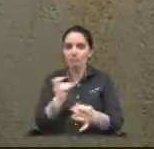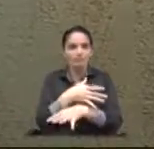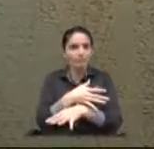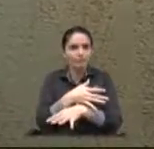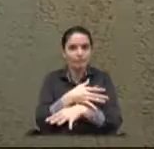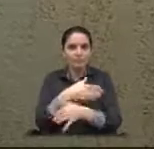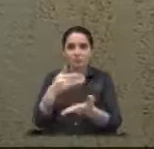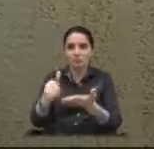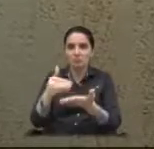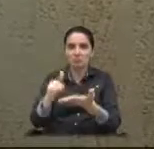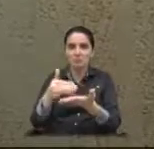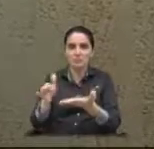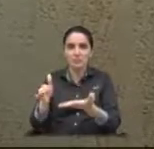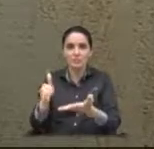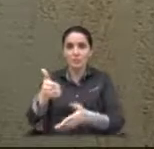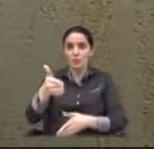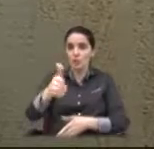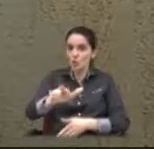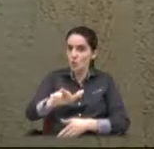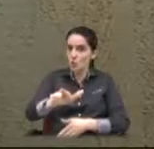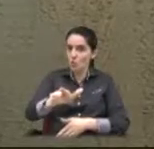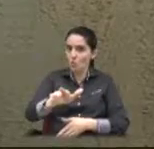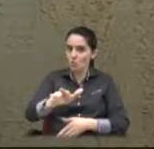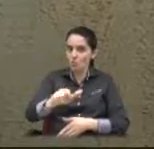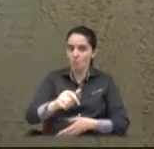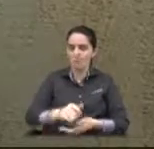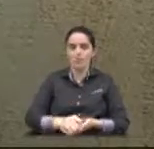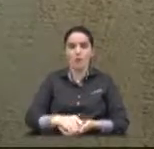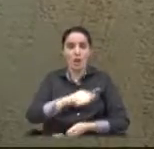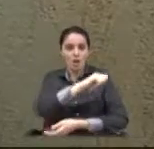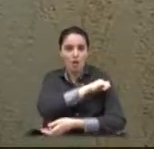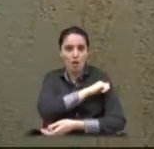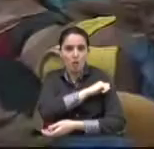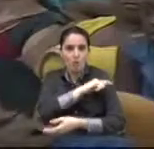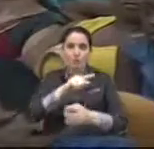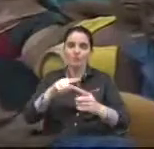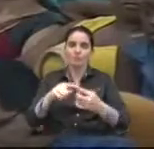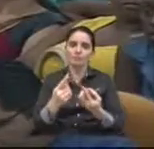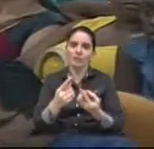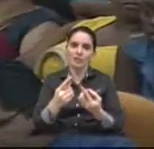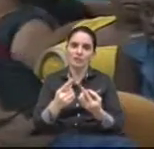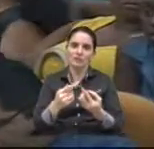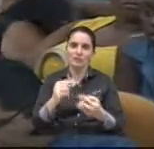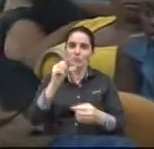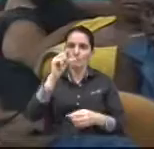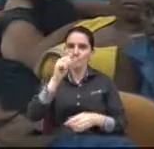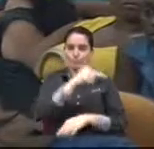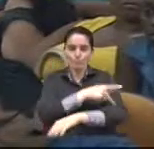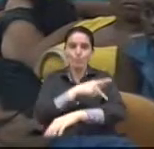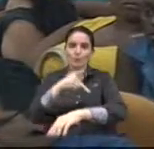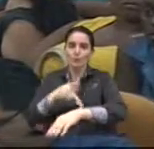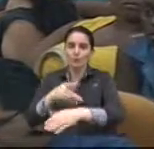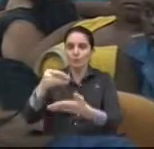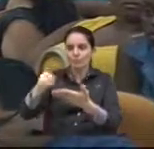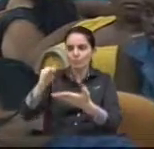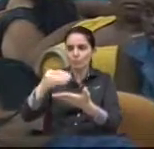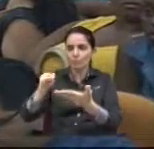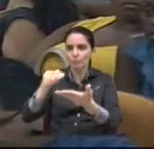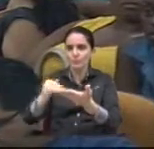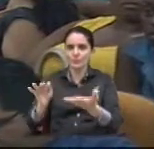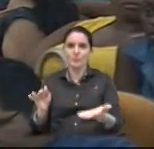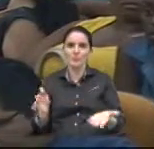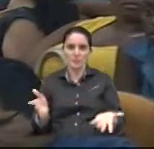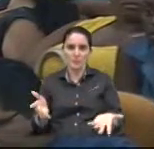desempregados. Houve uma nova atribuição no sábado, mas, mesmo assim, o número ainda continua baixo. Temos professores com uma promessa de emprego, que